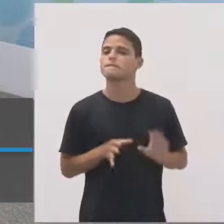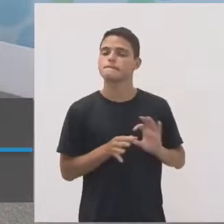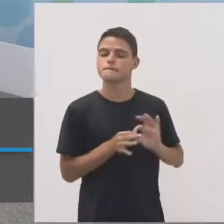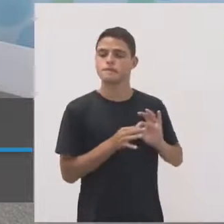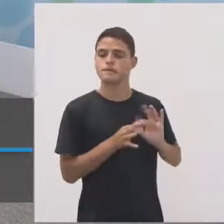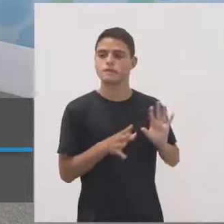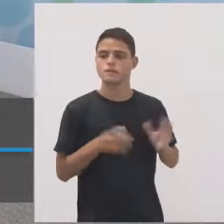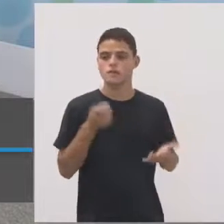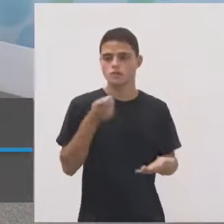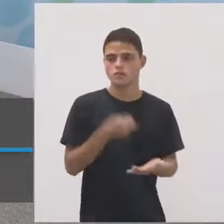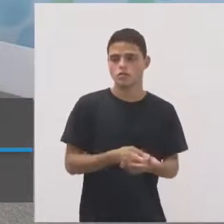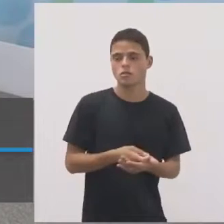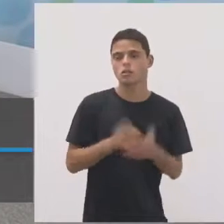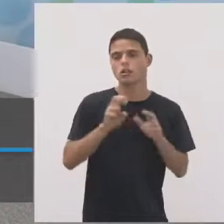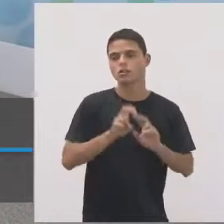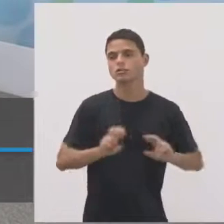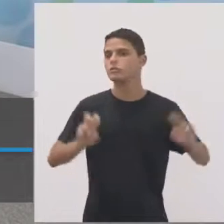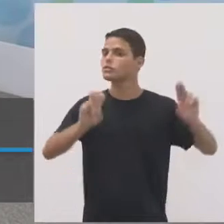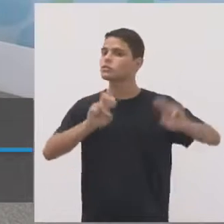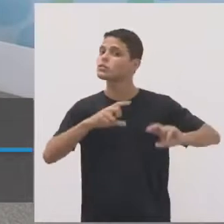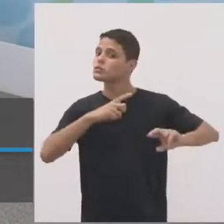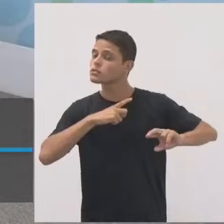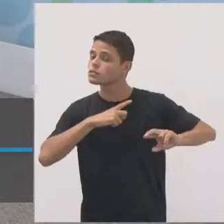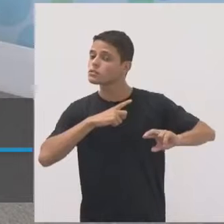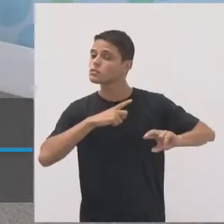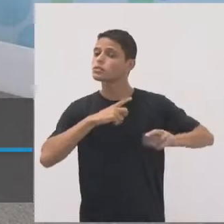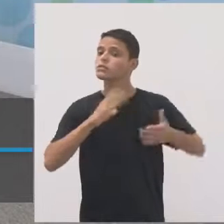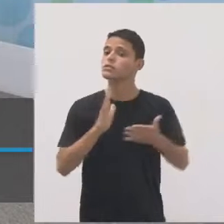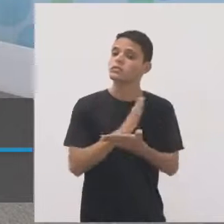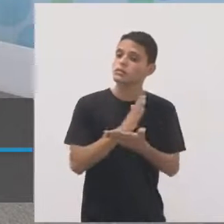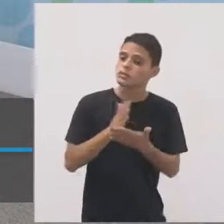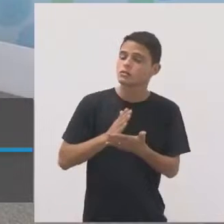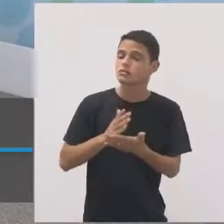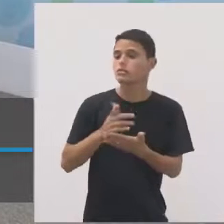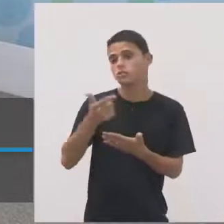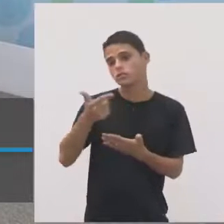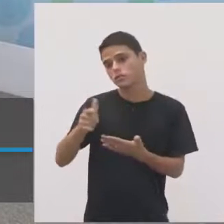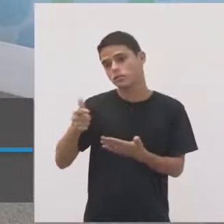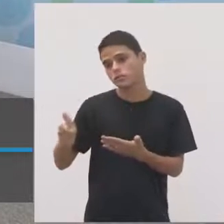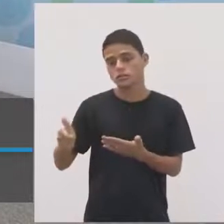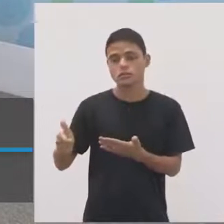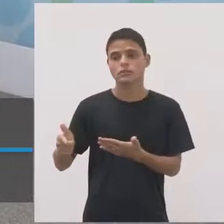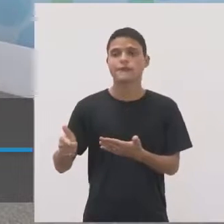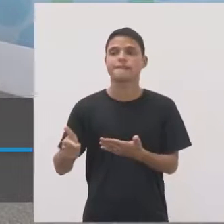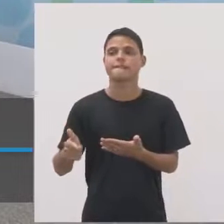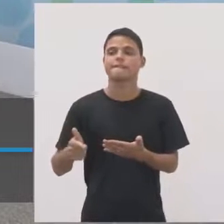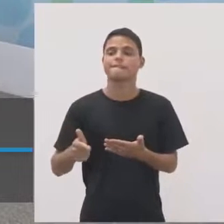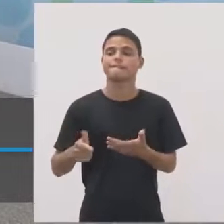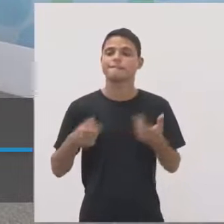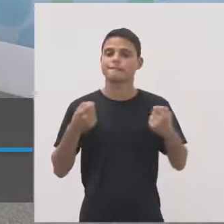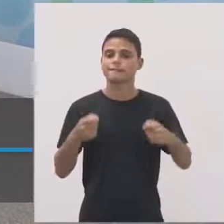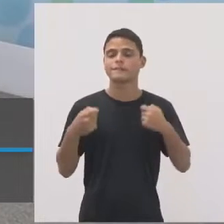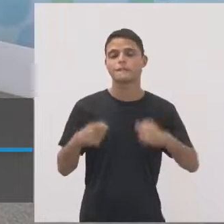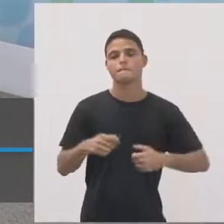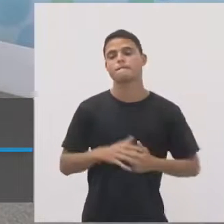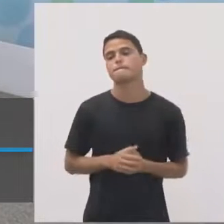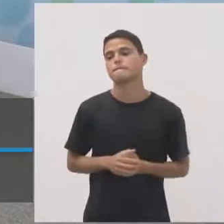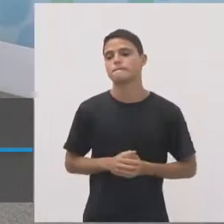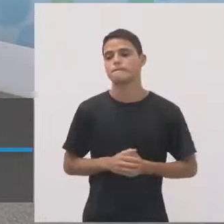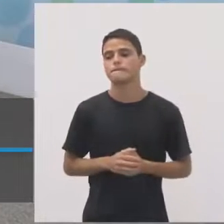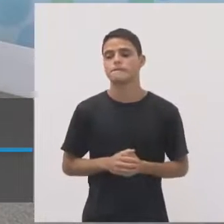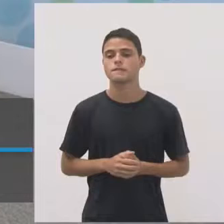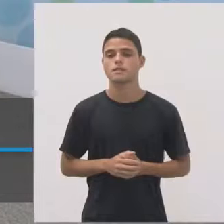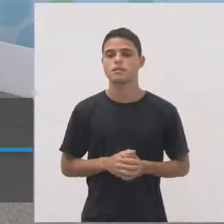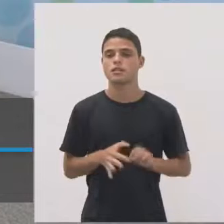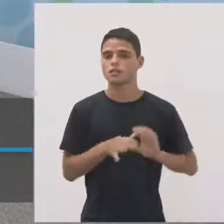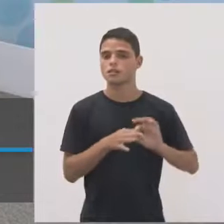hora que você compra o computador, às vezes já vem com a licença. Quando é o Windows, quando é o iOS, já vem também com a licença do iOS, que é outro sistema, né?